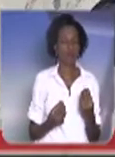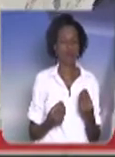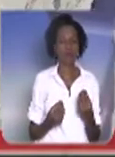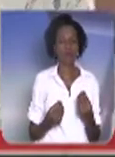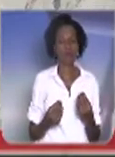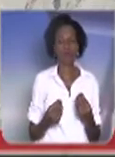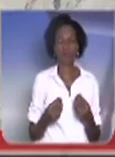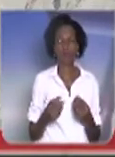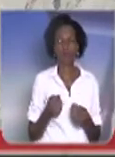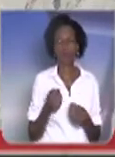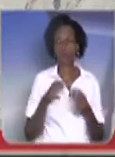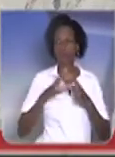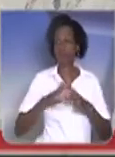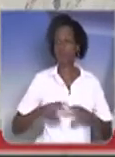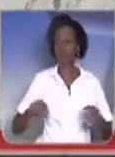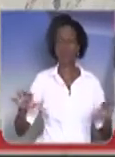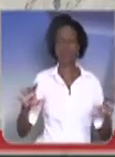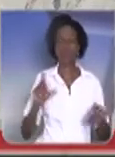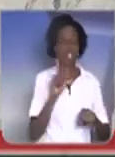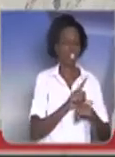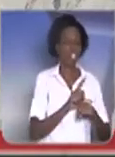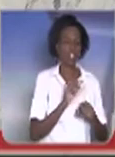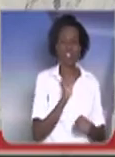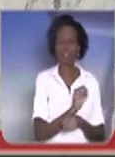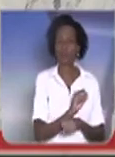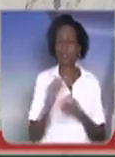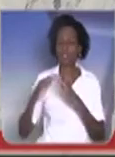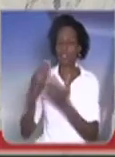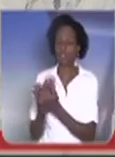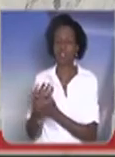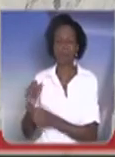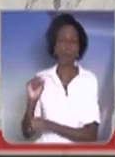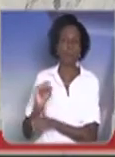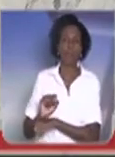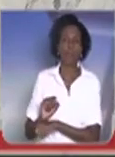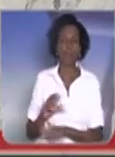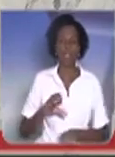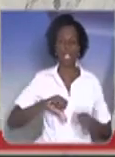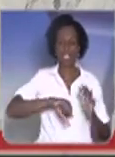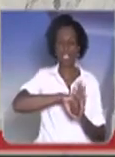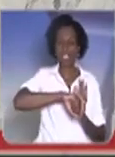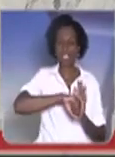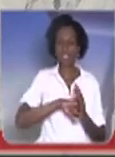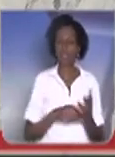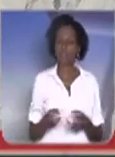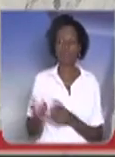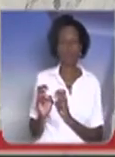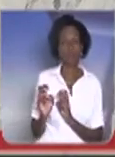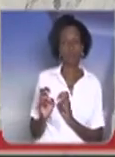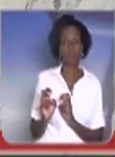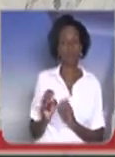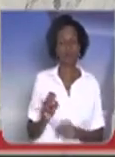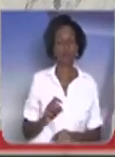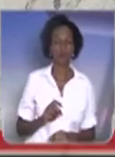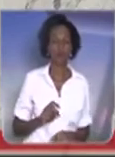praticamente ruiu. Os comércios pararam, as escolas pararam. O crime, notem que é